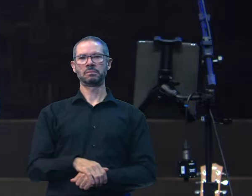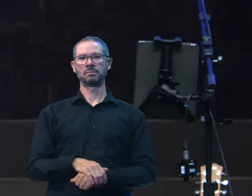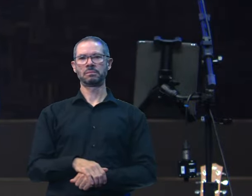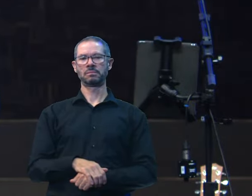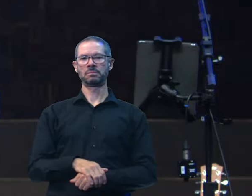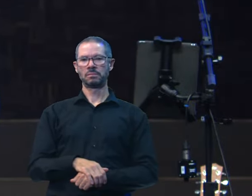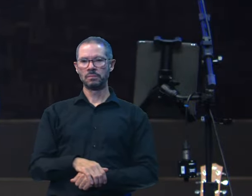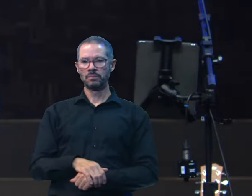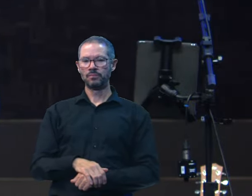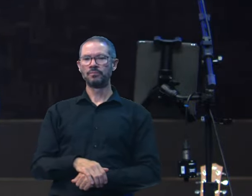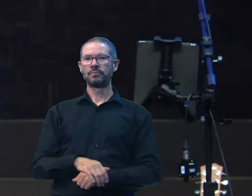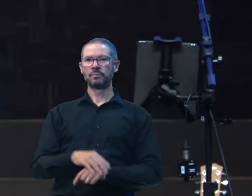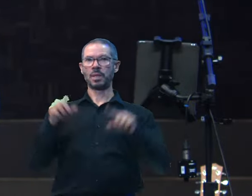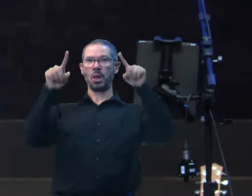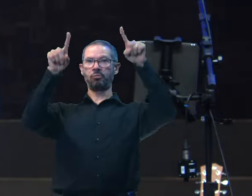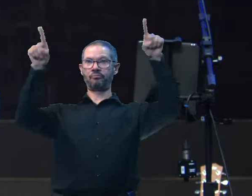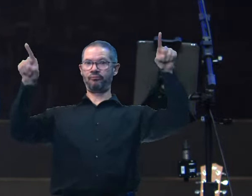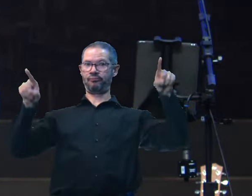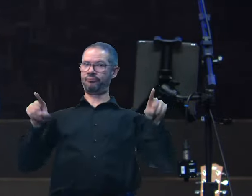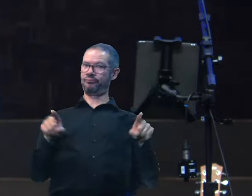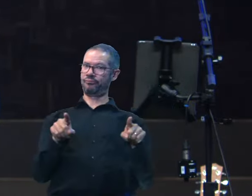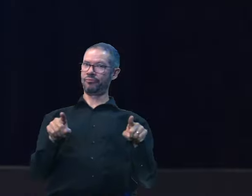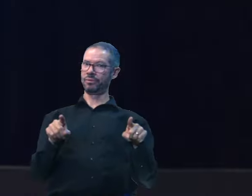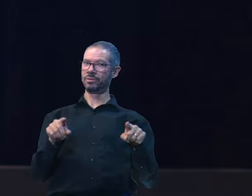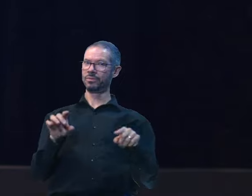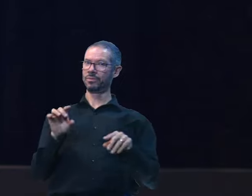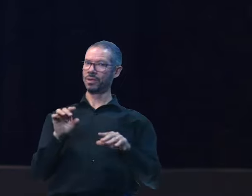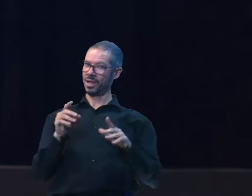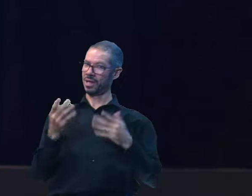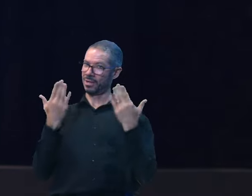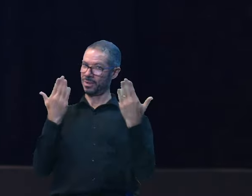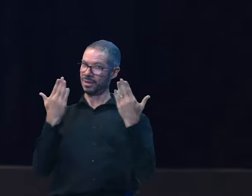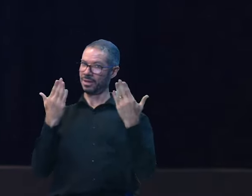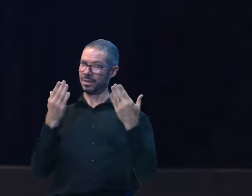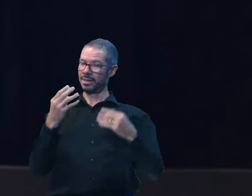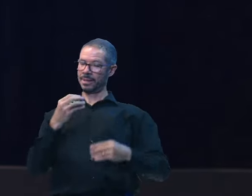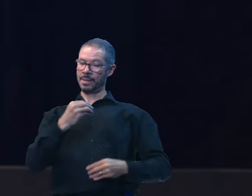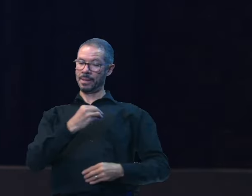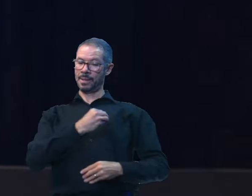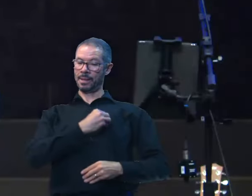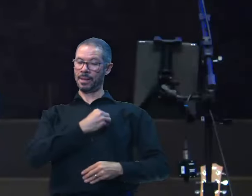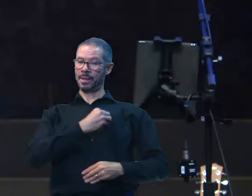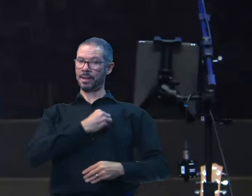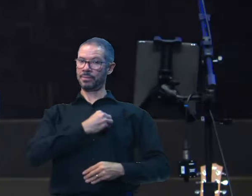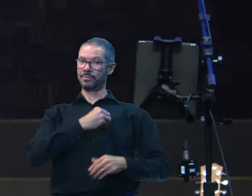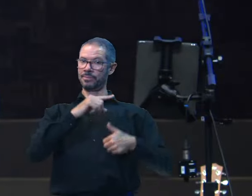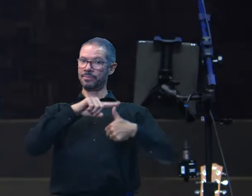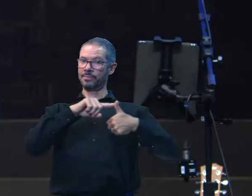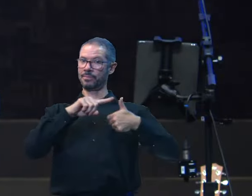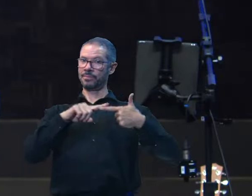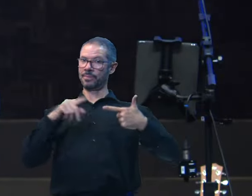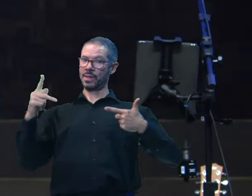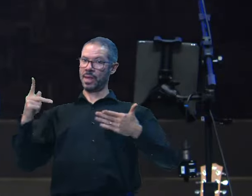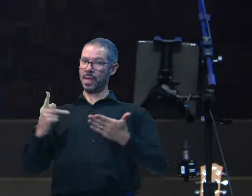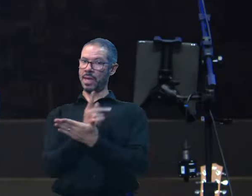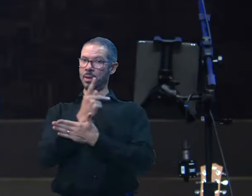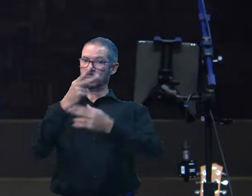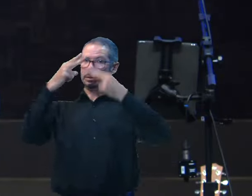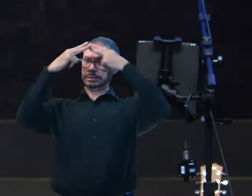Eu vou abrir só um parênteses aqui. Eu estou falando sobre pecado. Eu estou falando sobre erro,